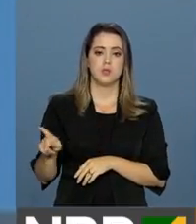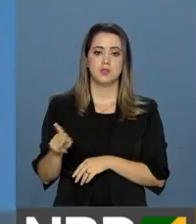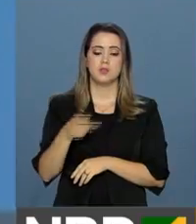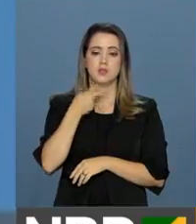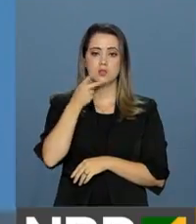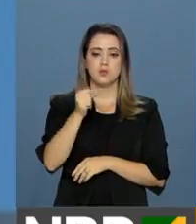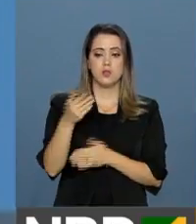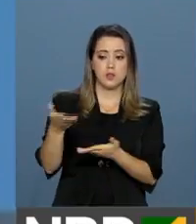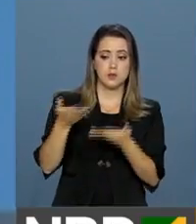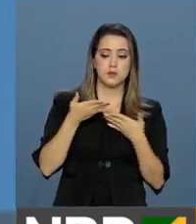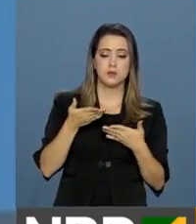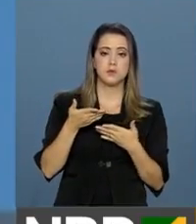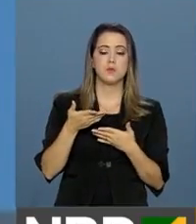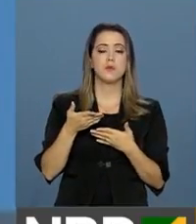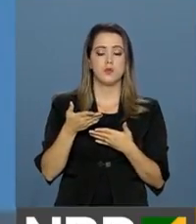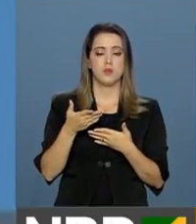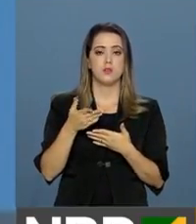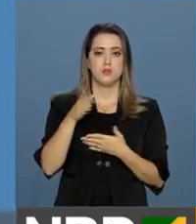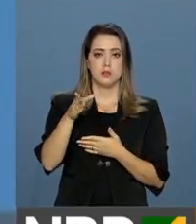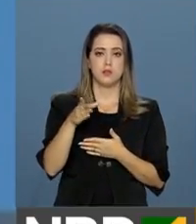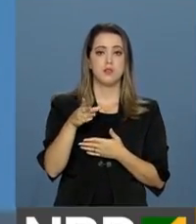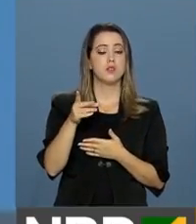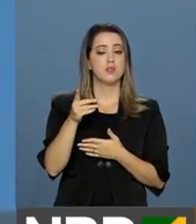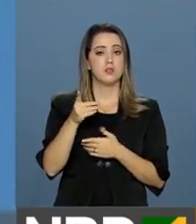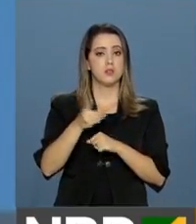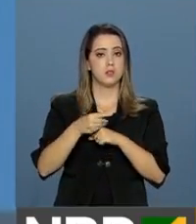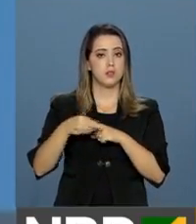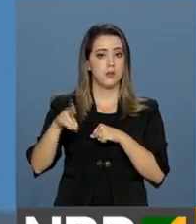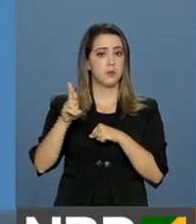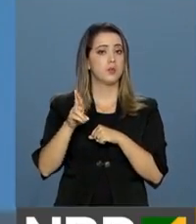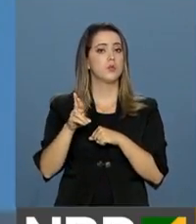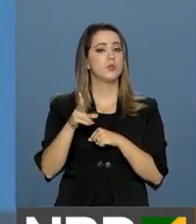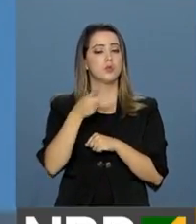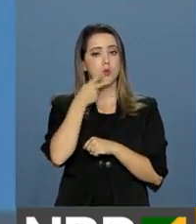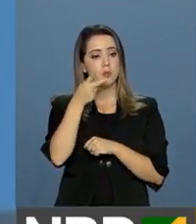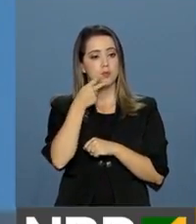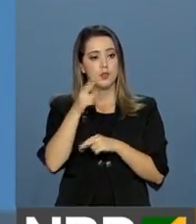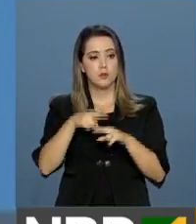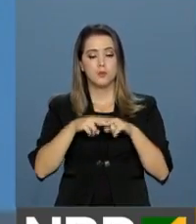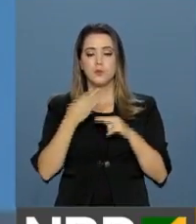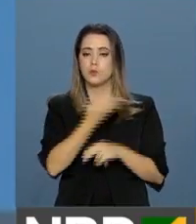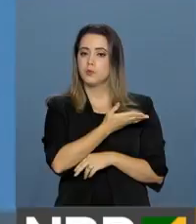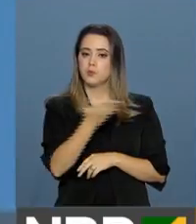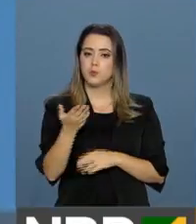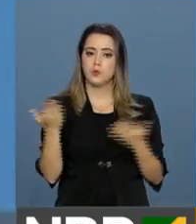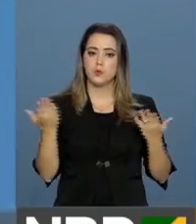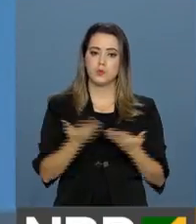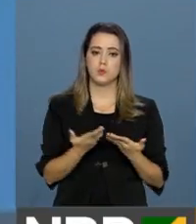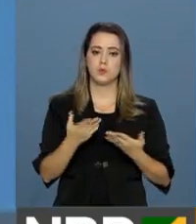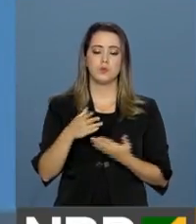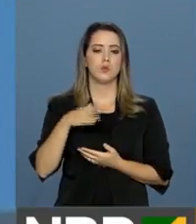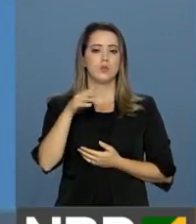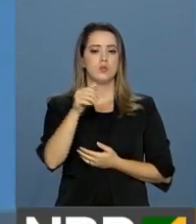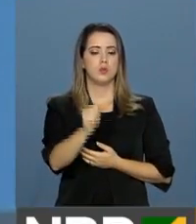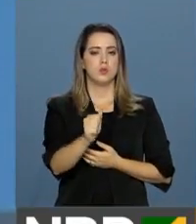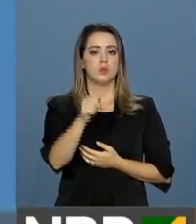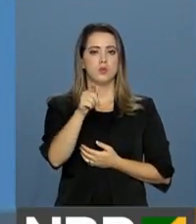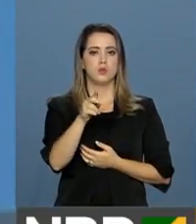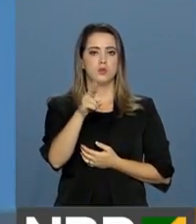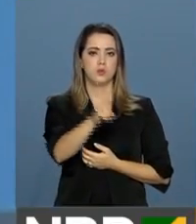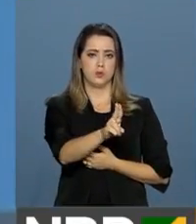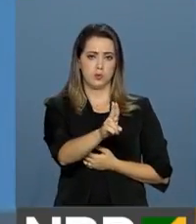recebe a doutora grace para postular em nome dos seus colegas ea posição hoje ocupada pela advocacia pública